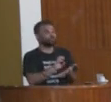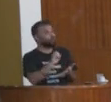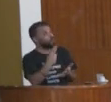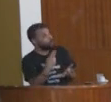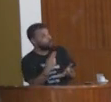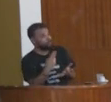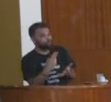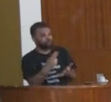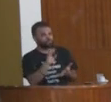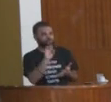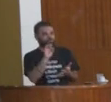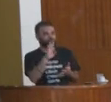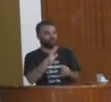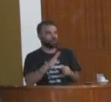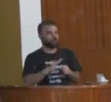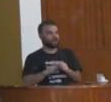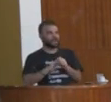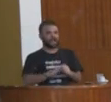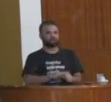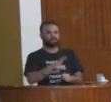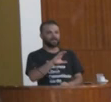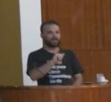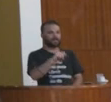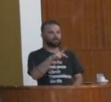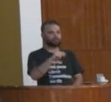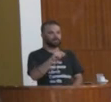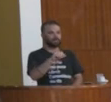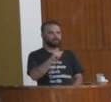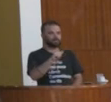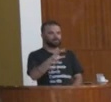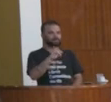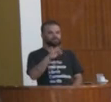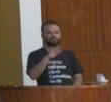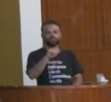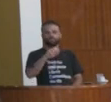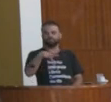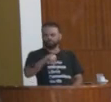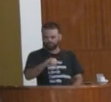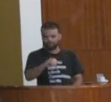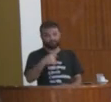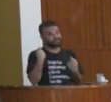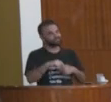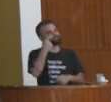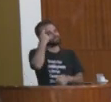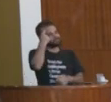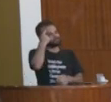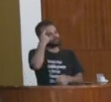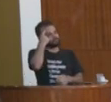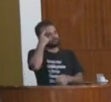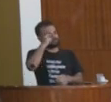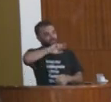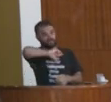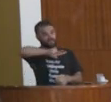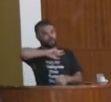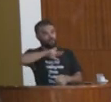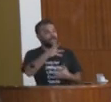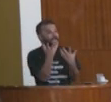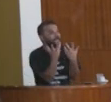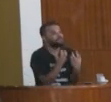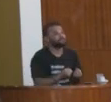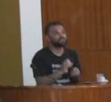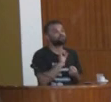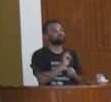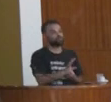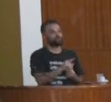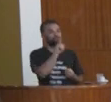queremos capacitismo? Porque nós precisamos pensar sobre isso. Não é acolher a pessoa, mas dar